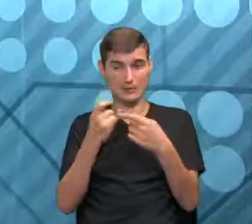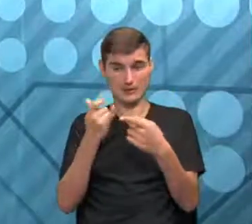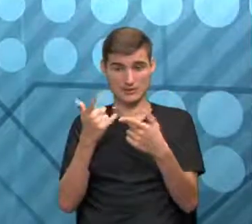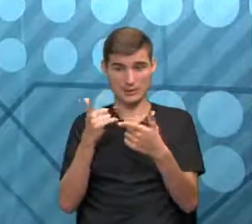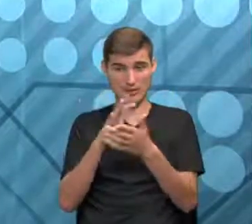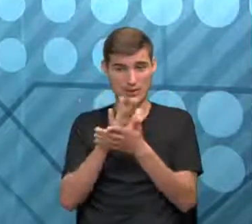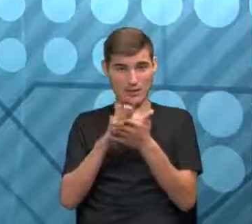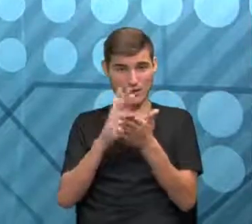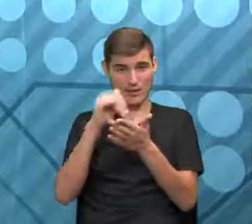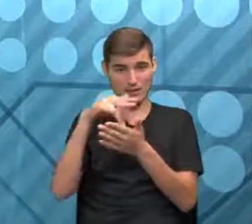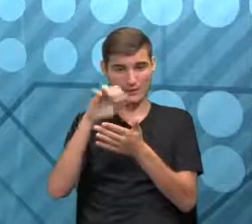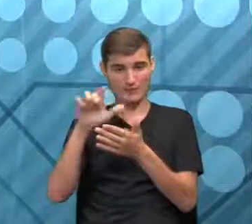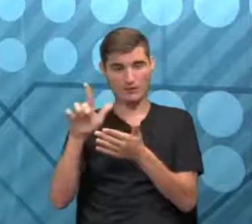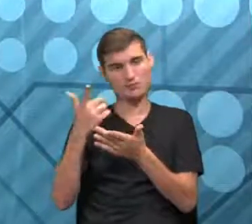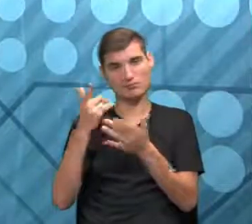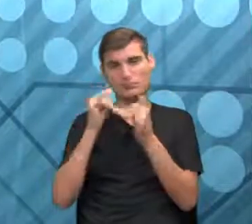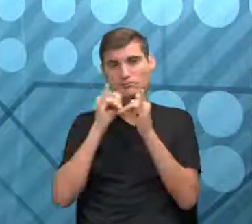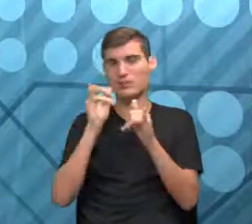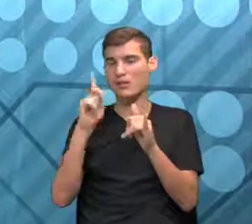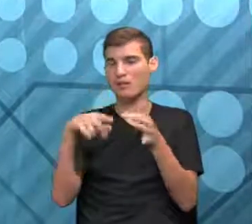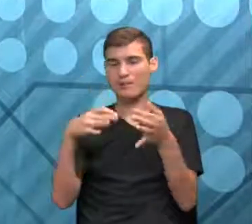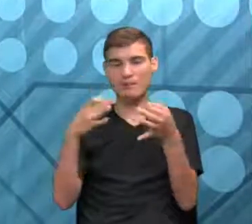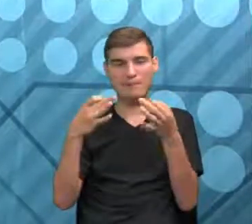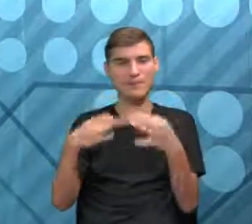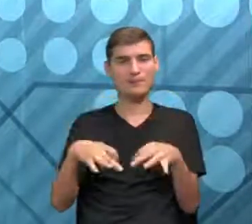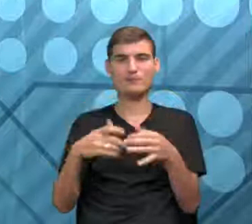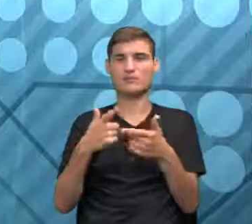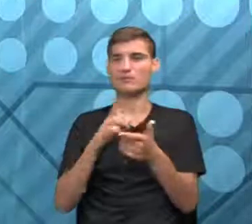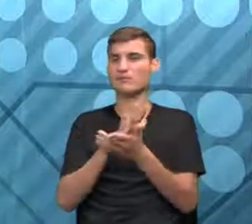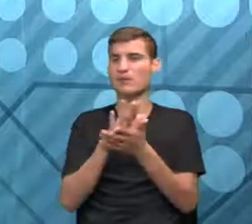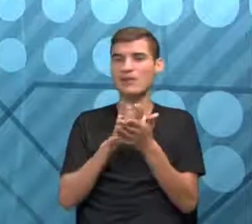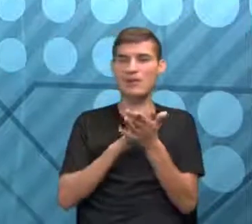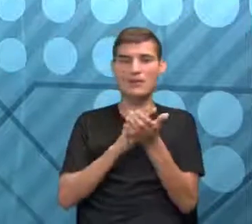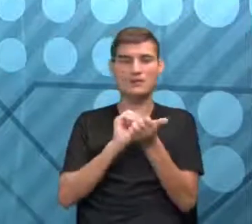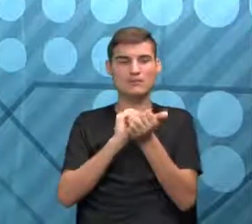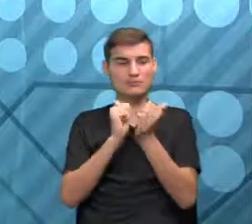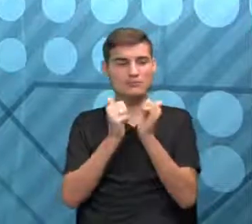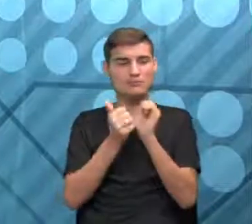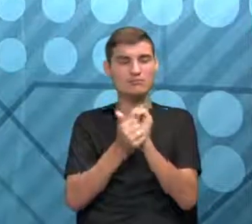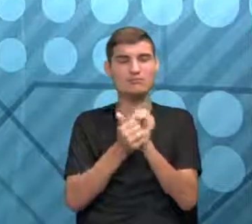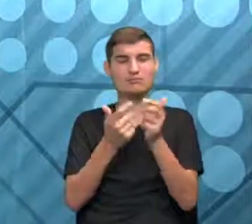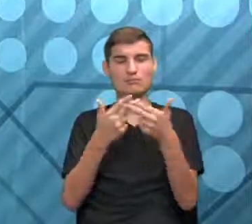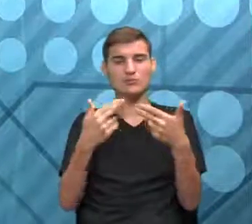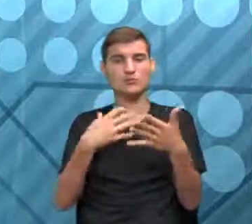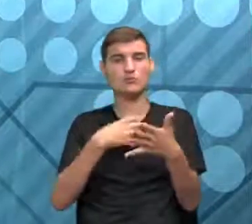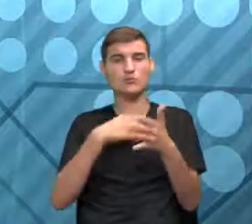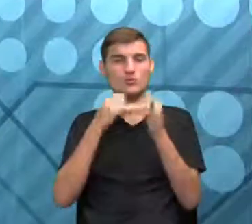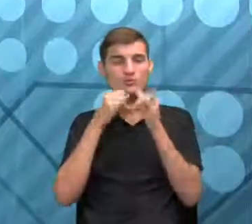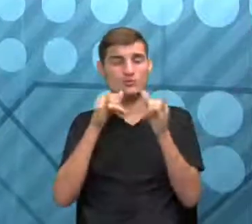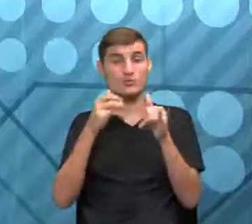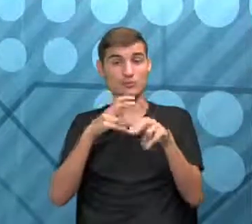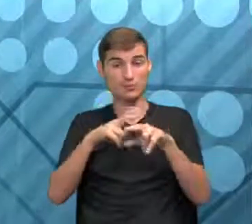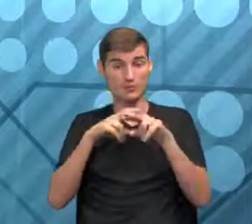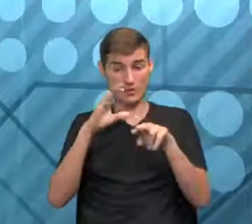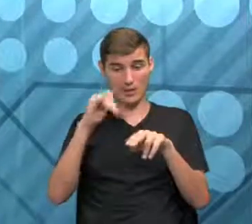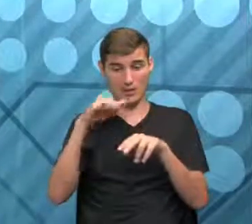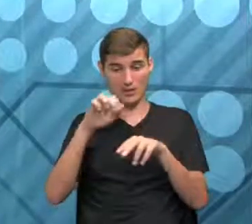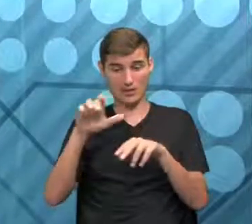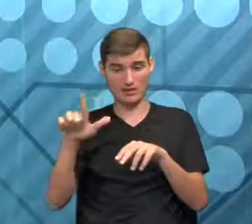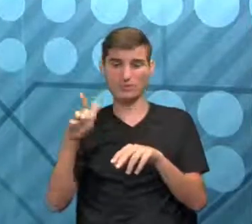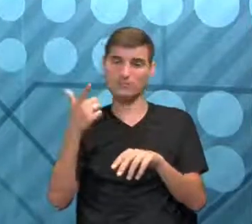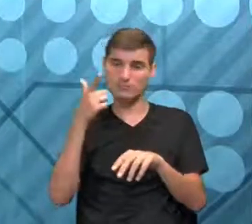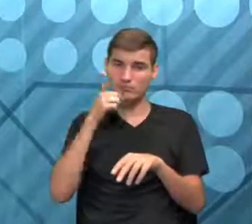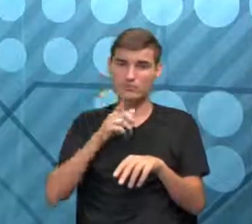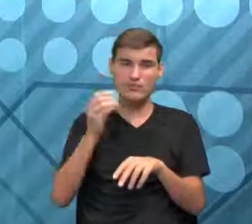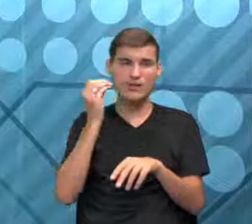canal, a transmissão ia ser perfeita, eu não ia precisar modular, não ia precisar demodular, não ia precisar filtrar o meu sinal. E graças ao canal, ele tenta